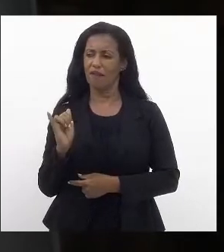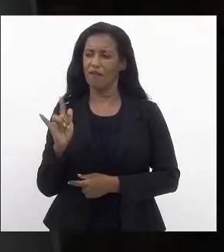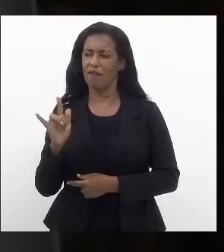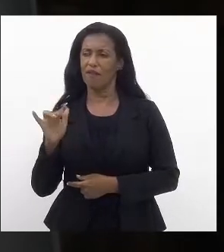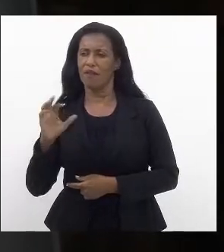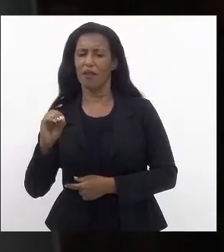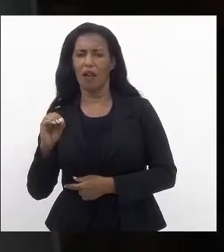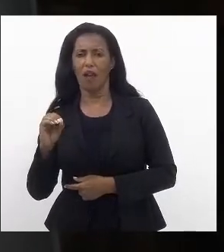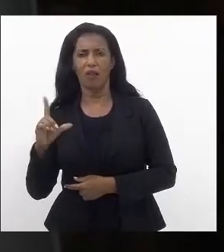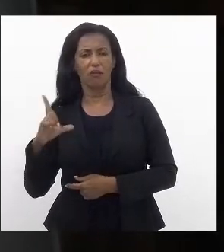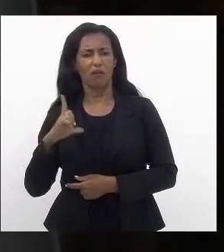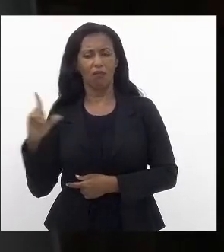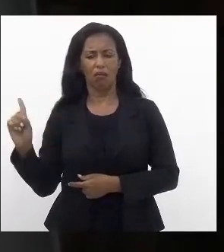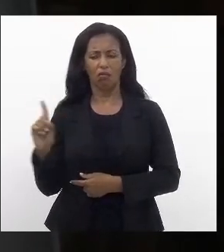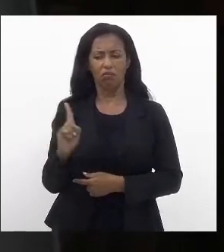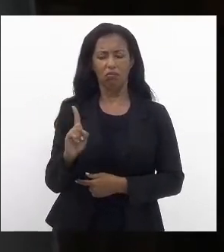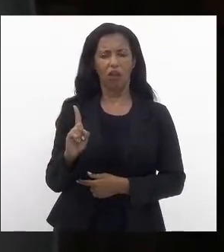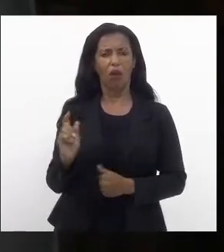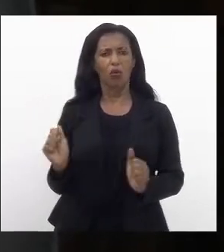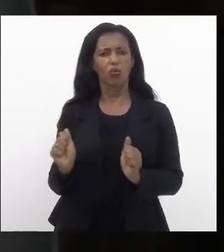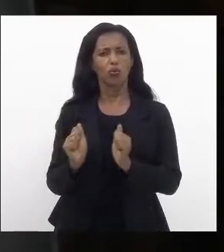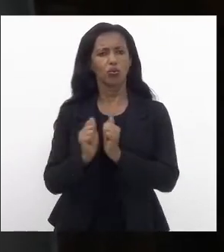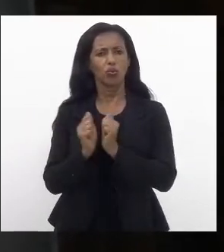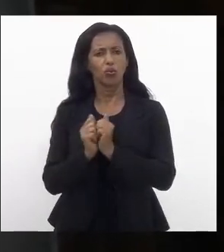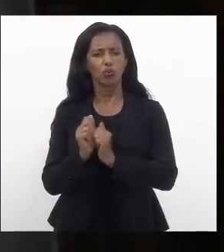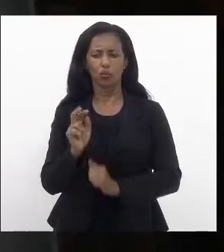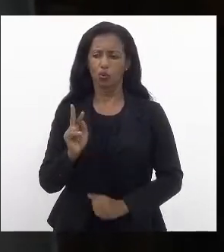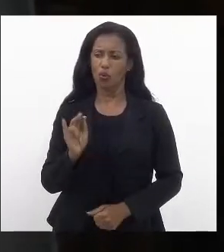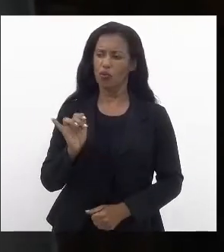estava presente ao lado de nosso